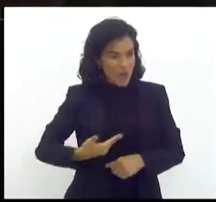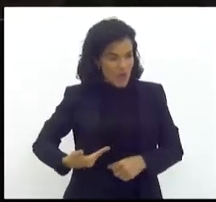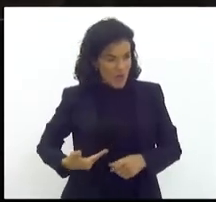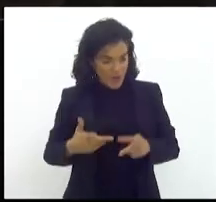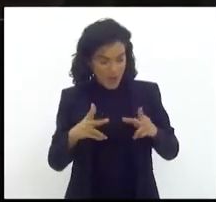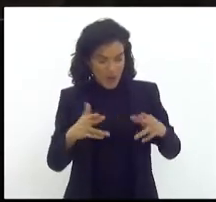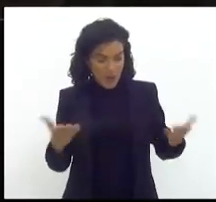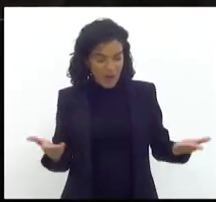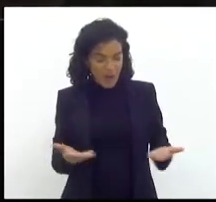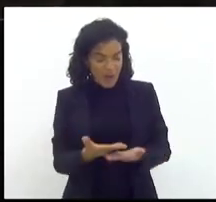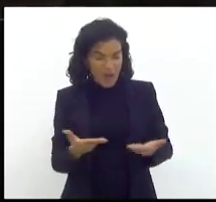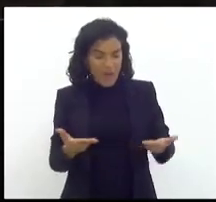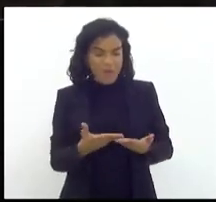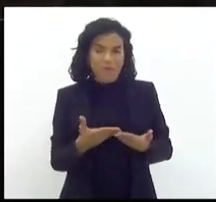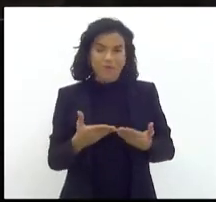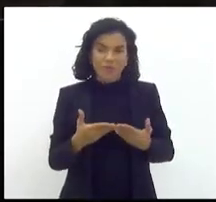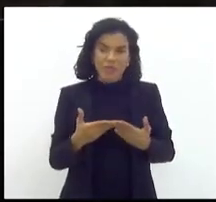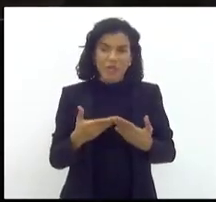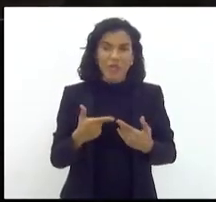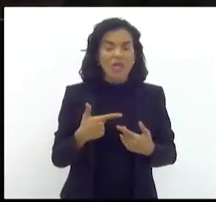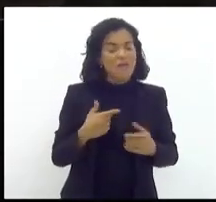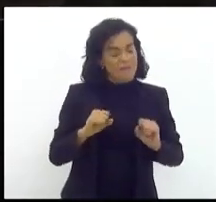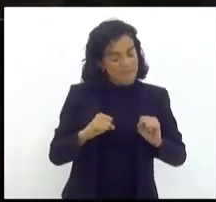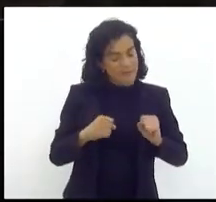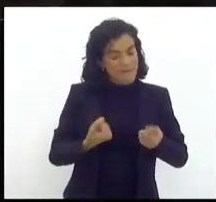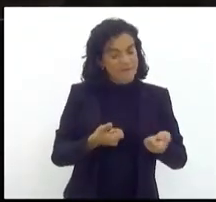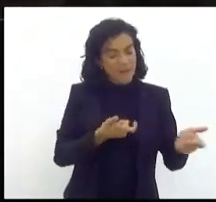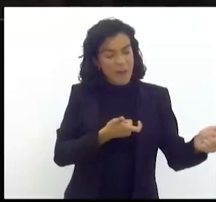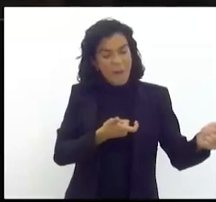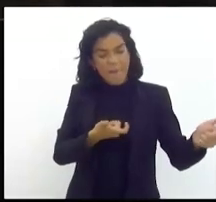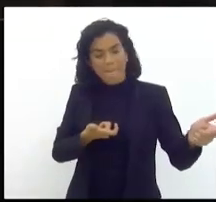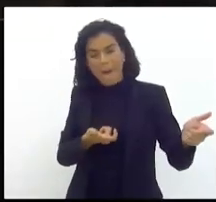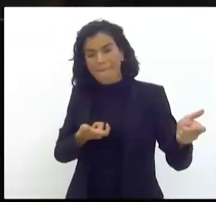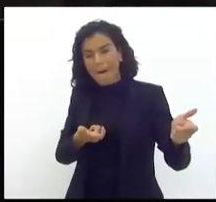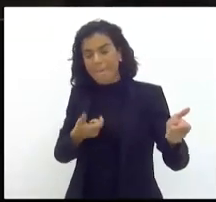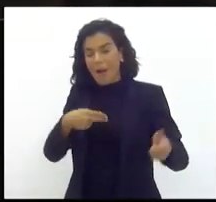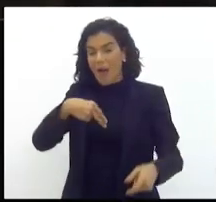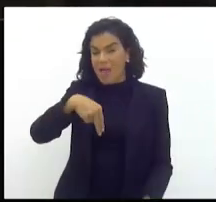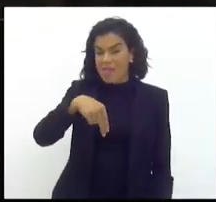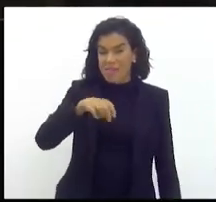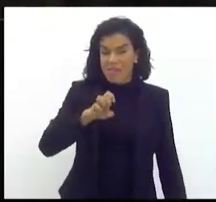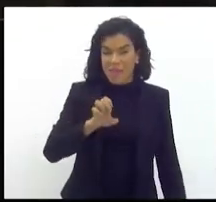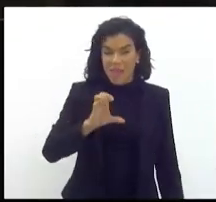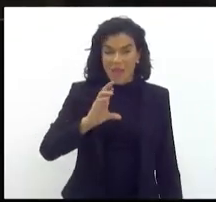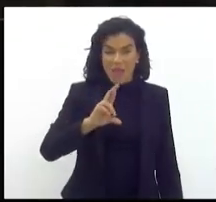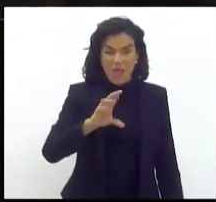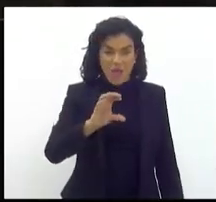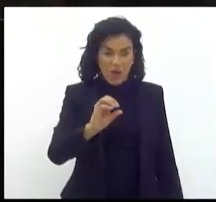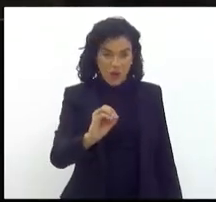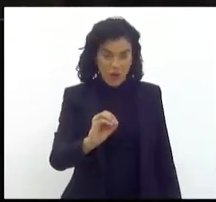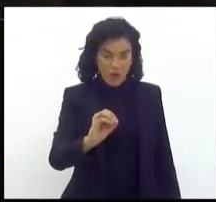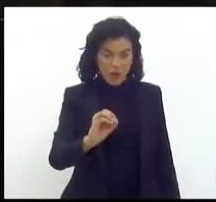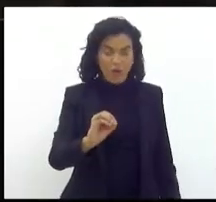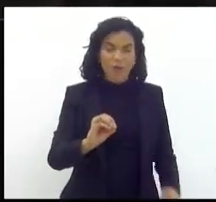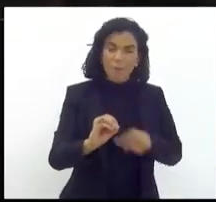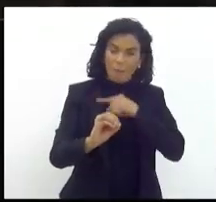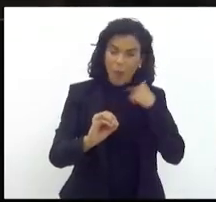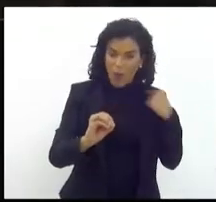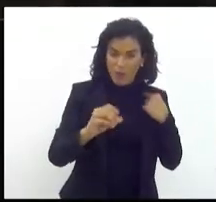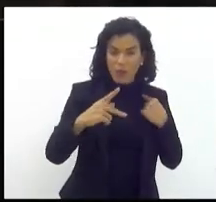que opera a política de morte a necropolítica também deixa em